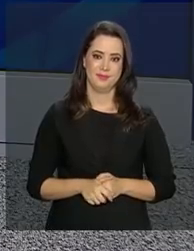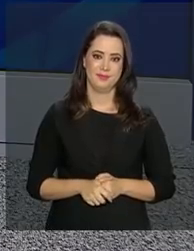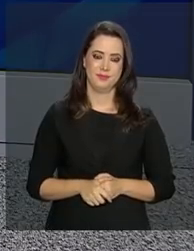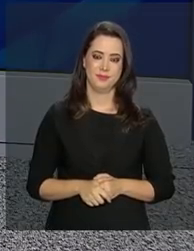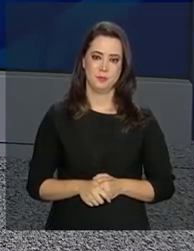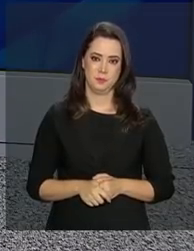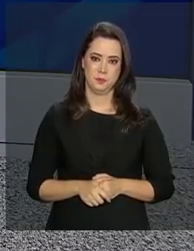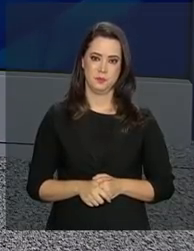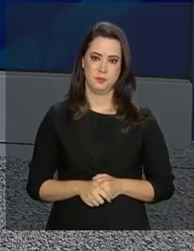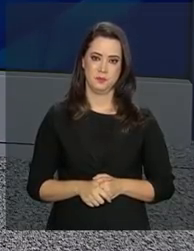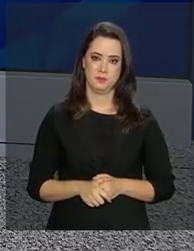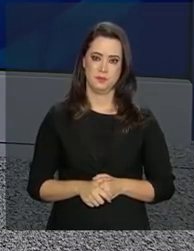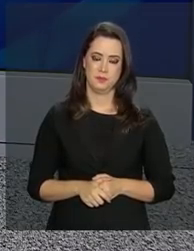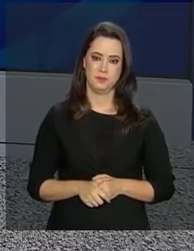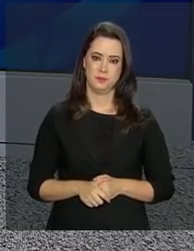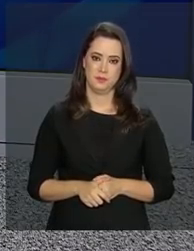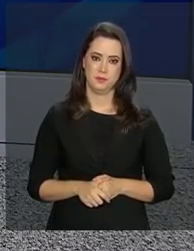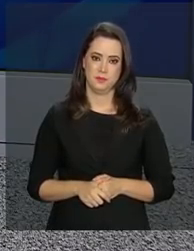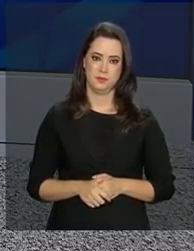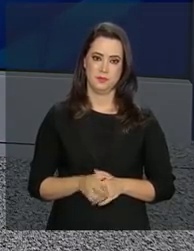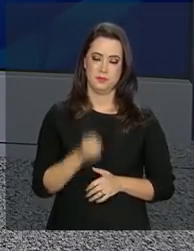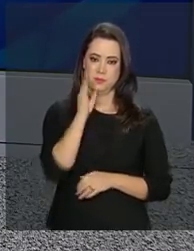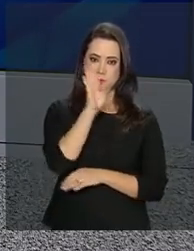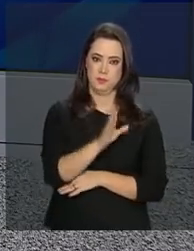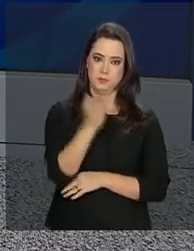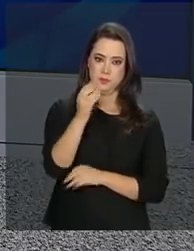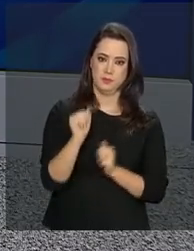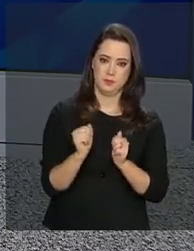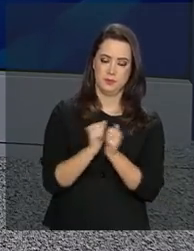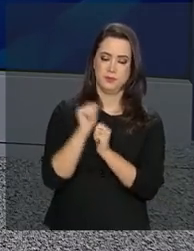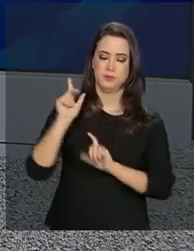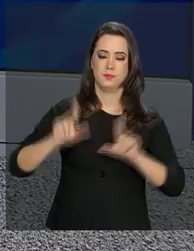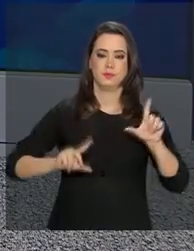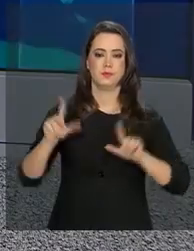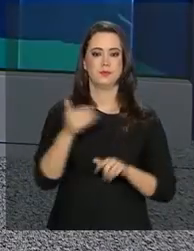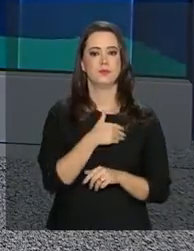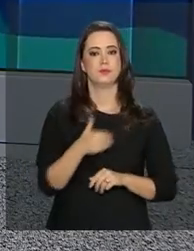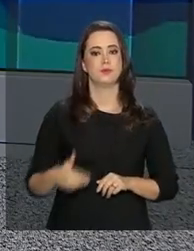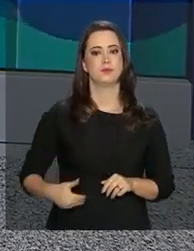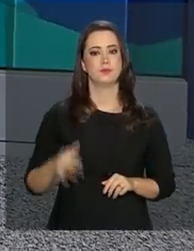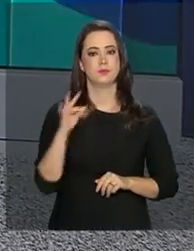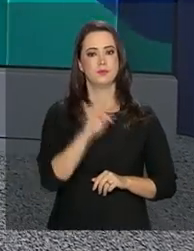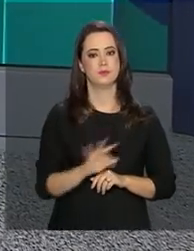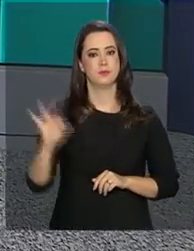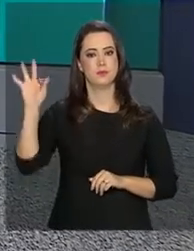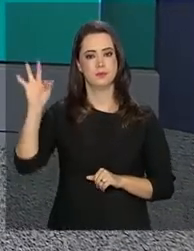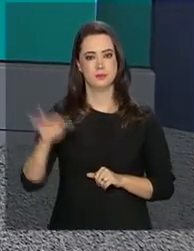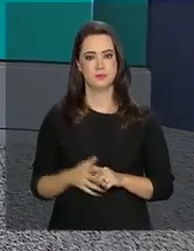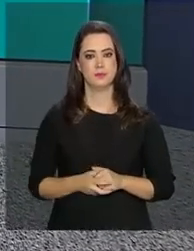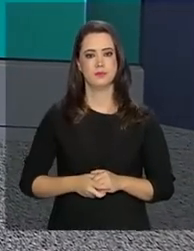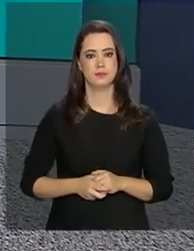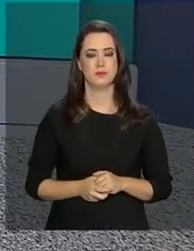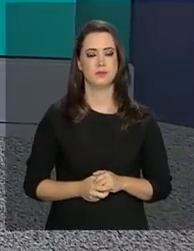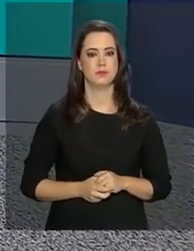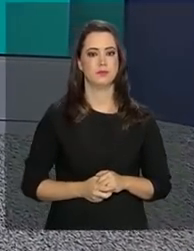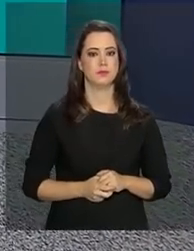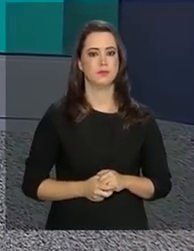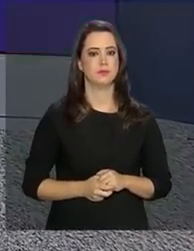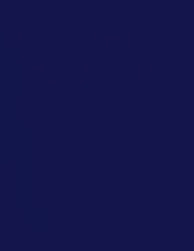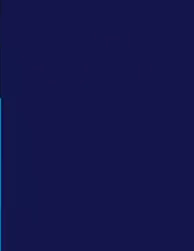67 8 787 uma boa tarde pra você continue com a gente aqui na nbr a tv do governo federal